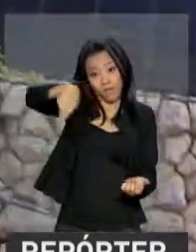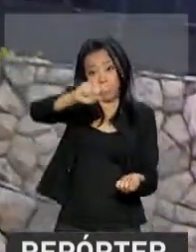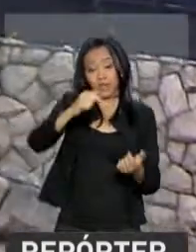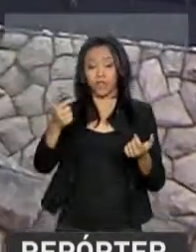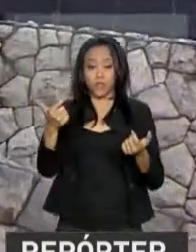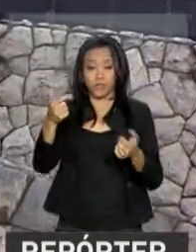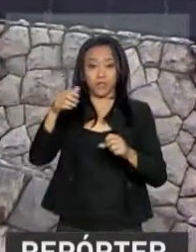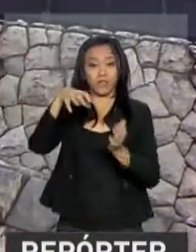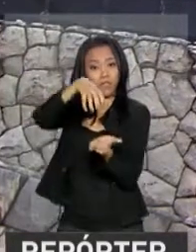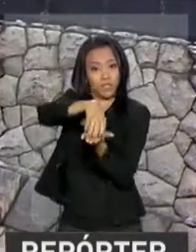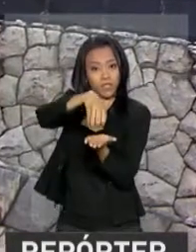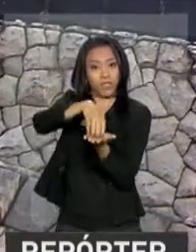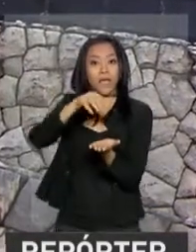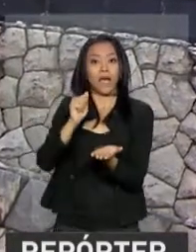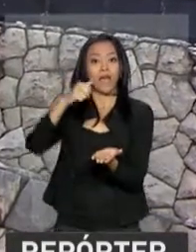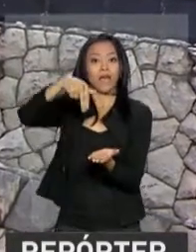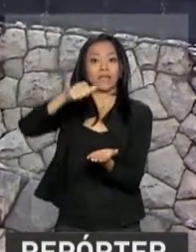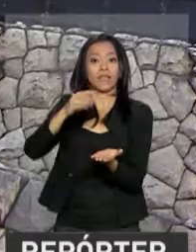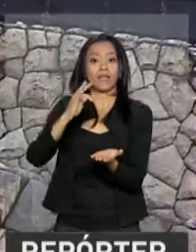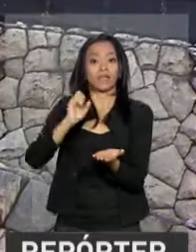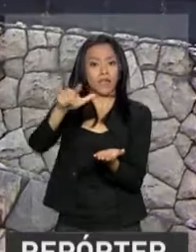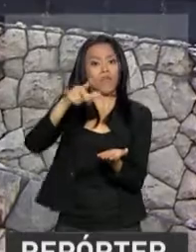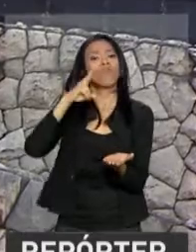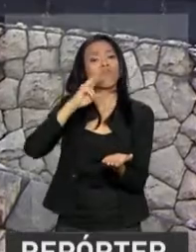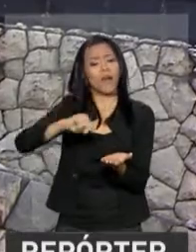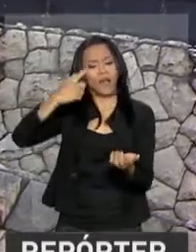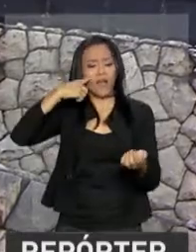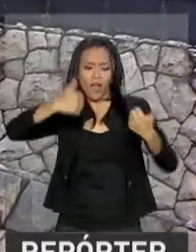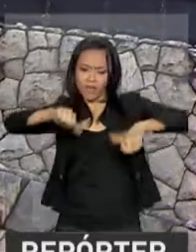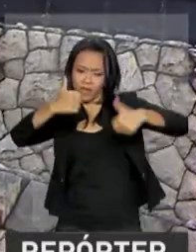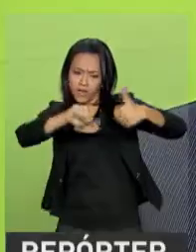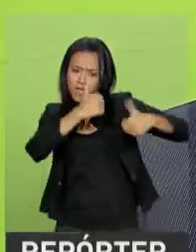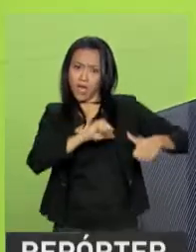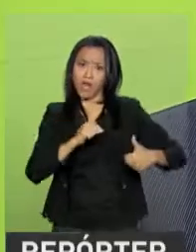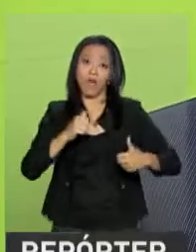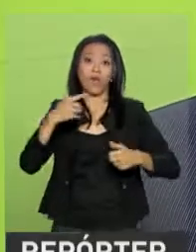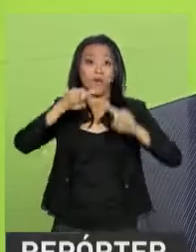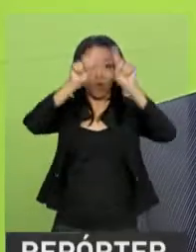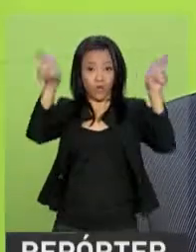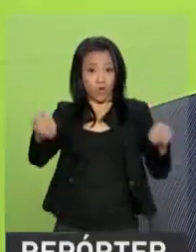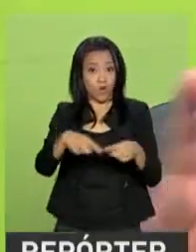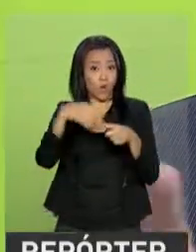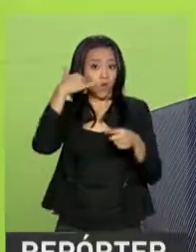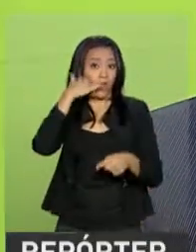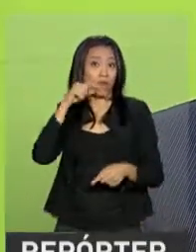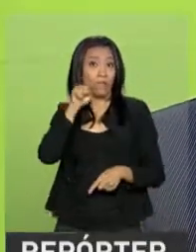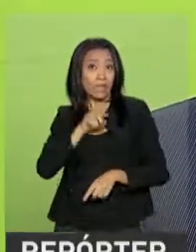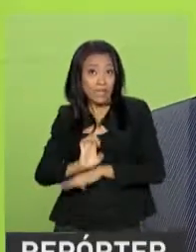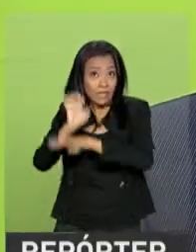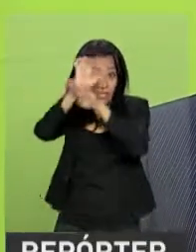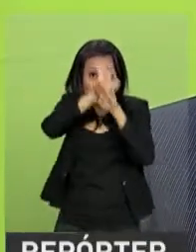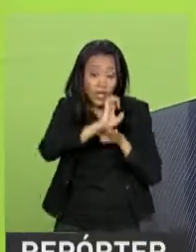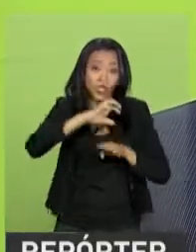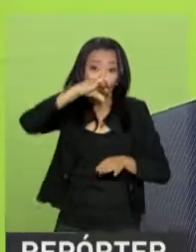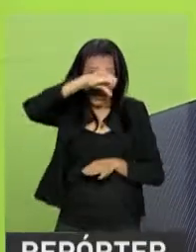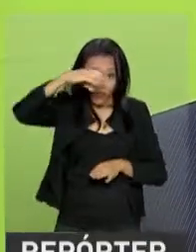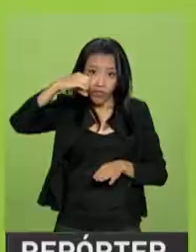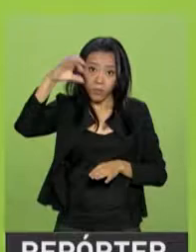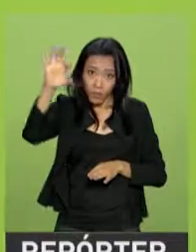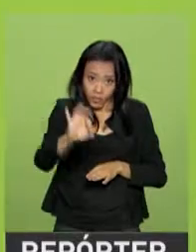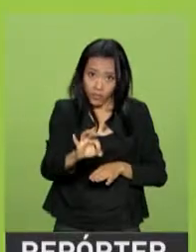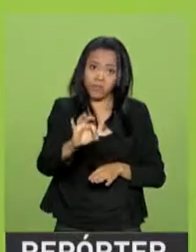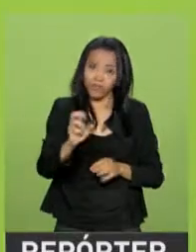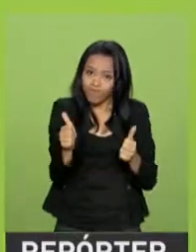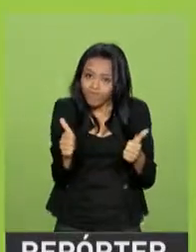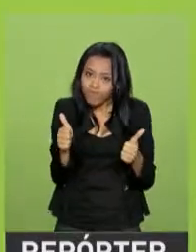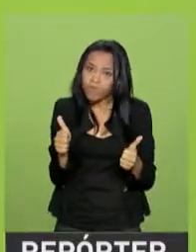anatel irá analisar os orelhões esses estados caso 90% deles estejam funcionando a